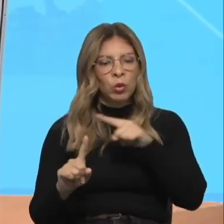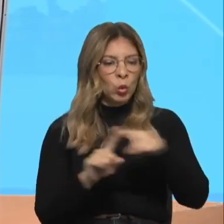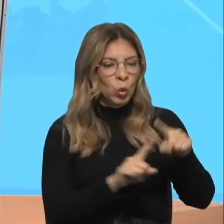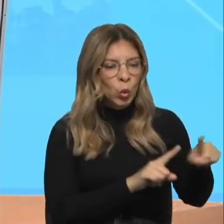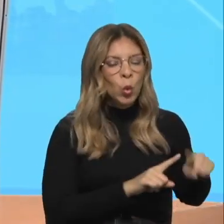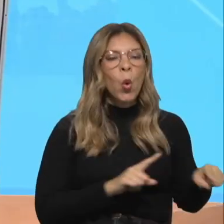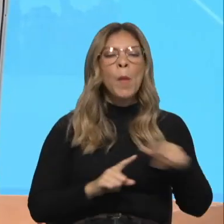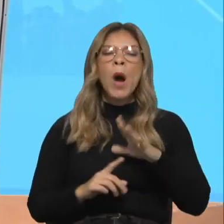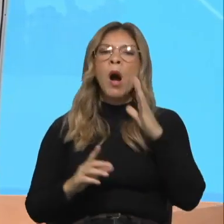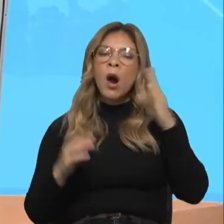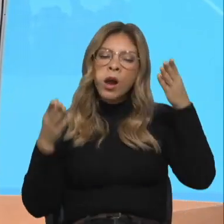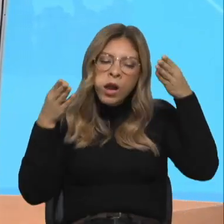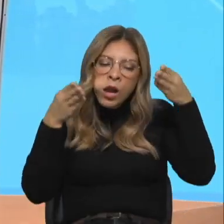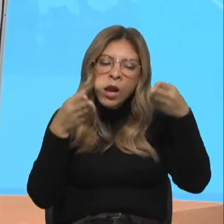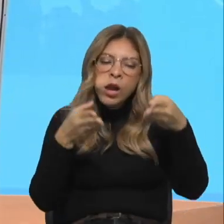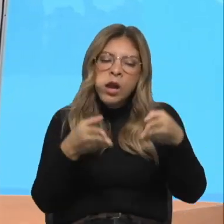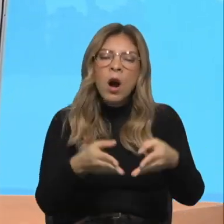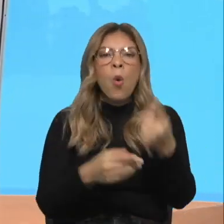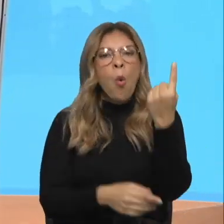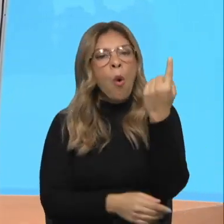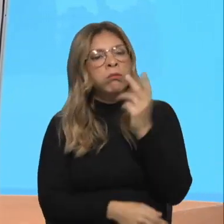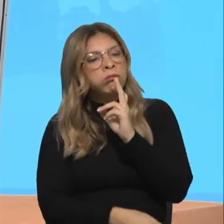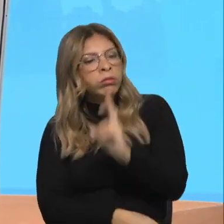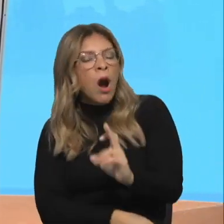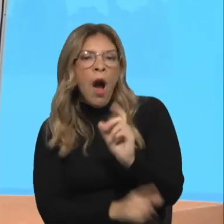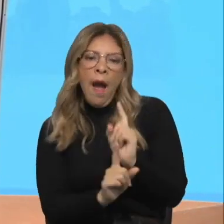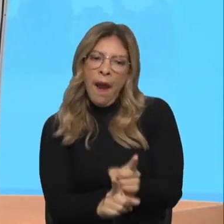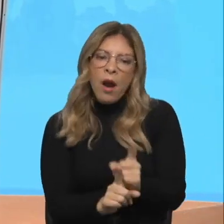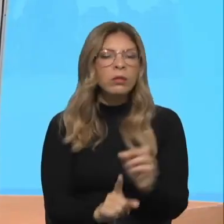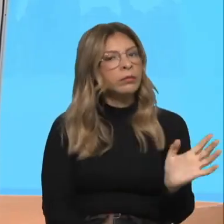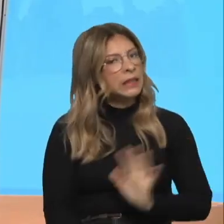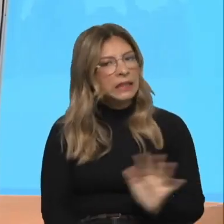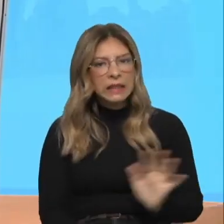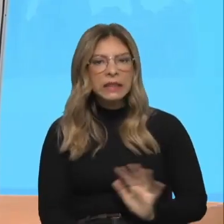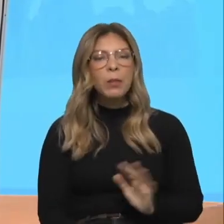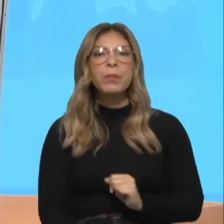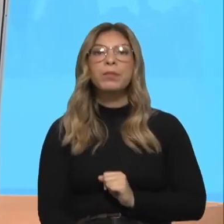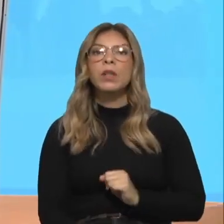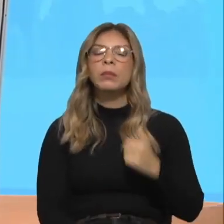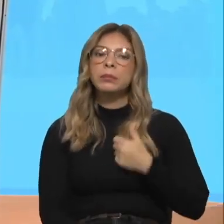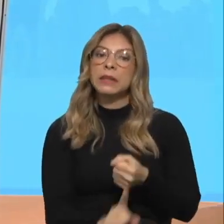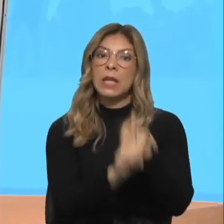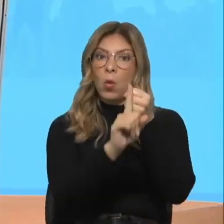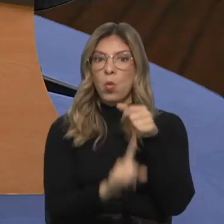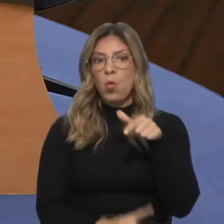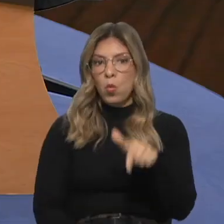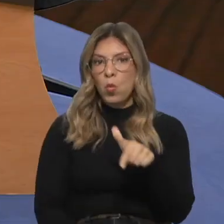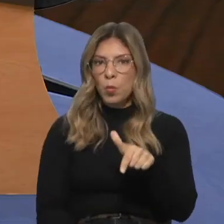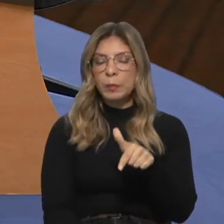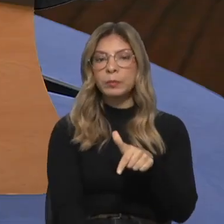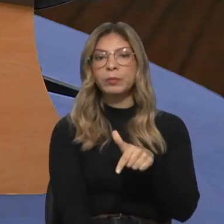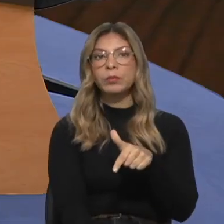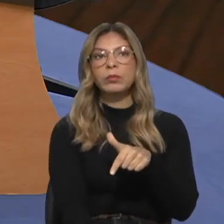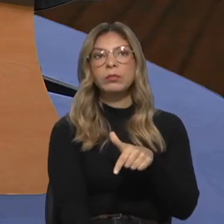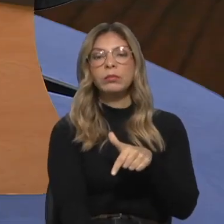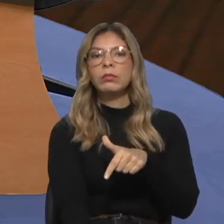sem a afunilar numa única resposta. Do ponto de vista da missão da Igreja, creio que ser